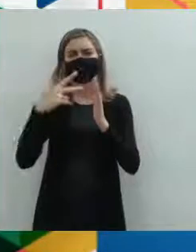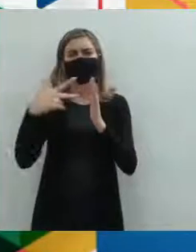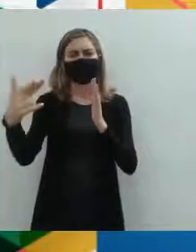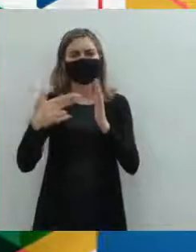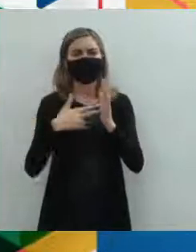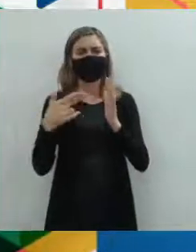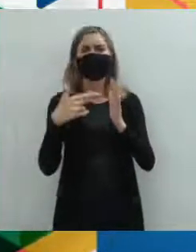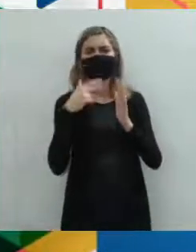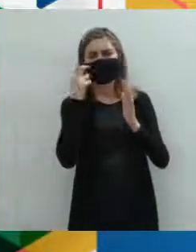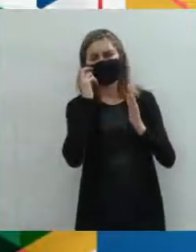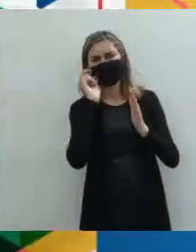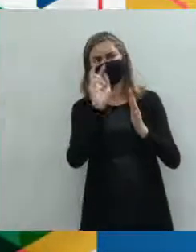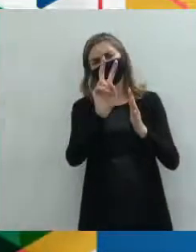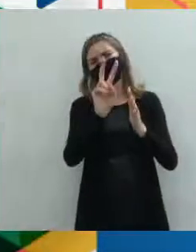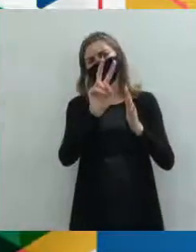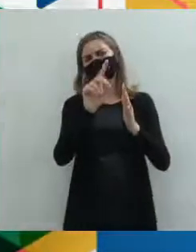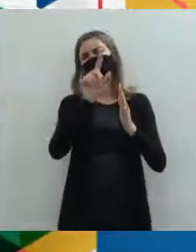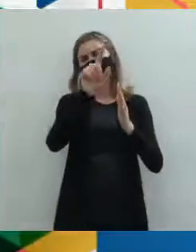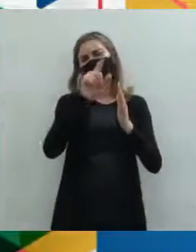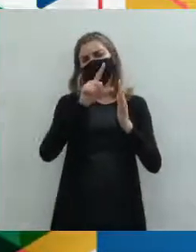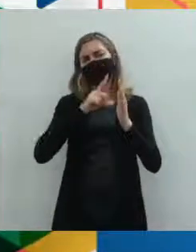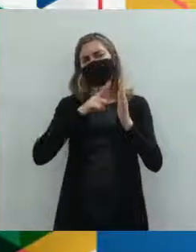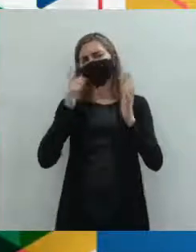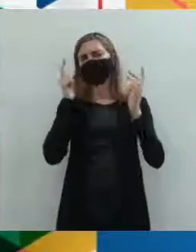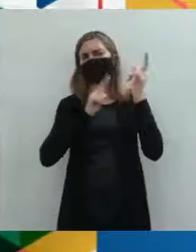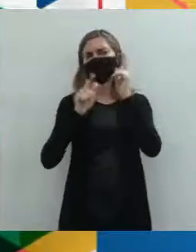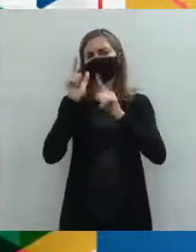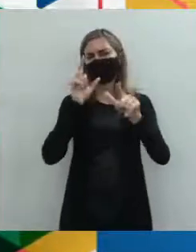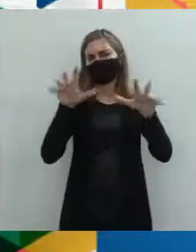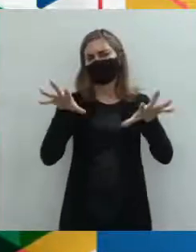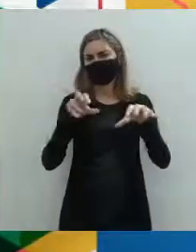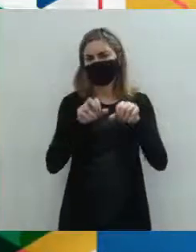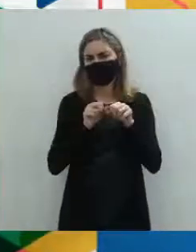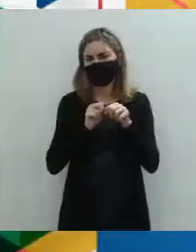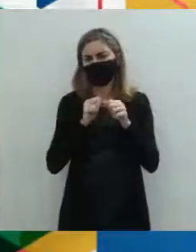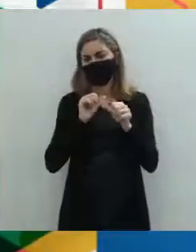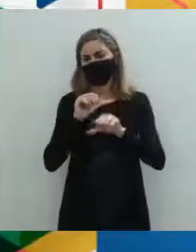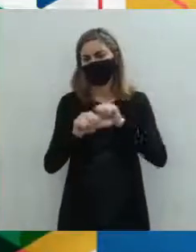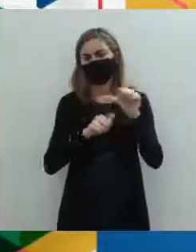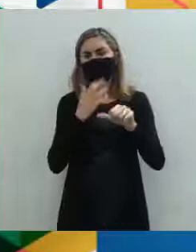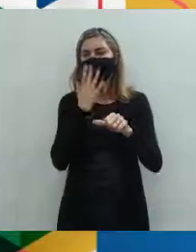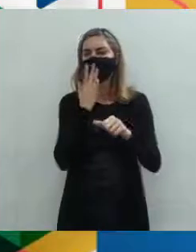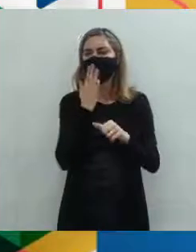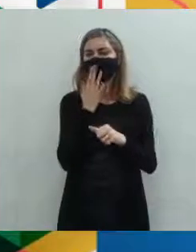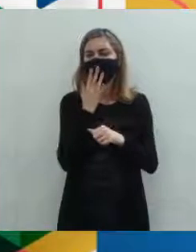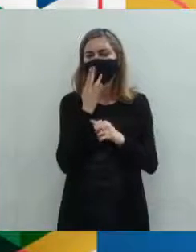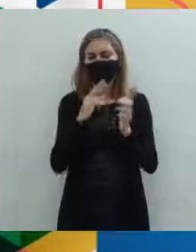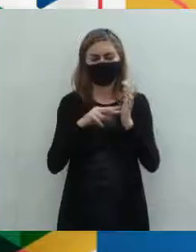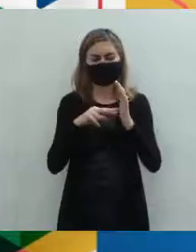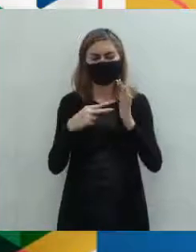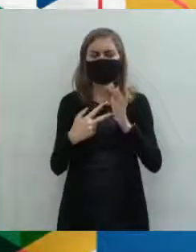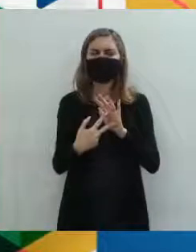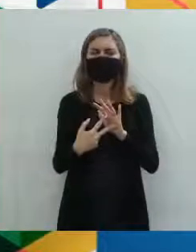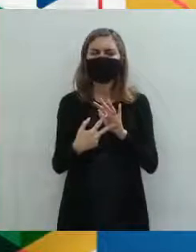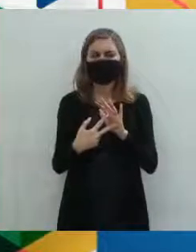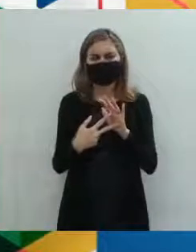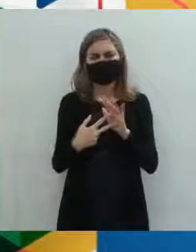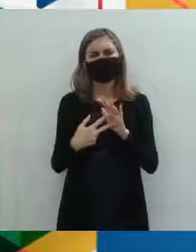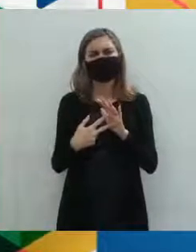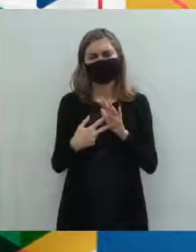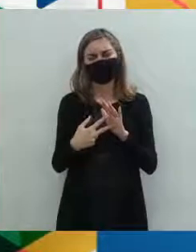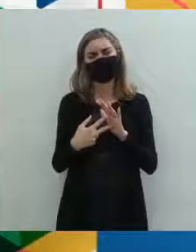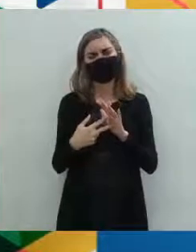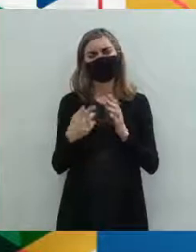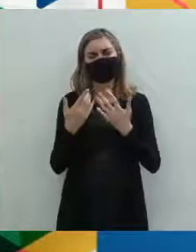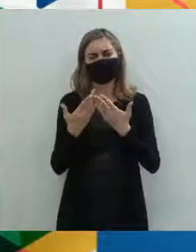a gente está observando aí que ele conseguiu se camuflar. E a professora, o que significa camuflar? Camuflar